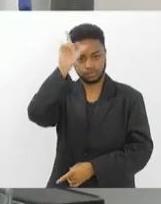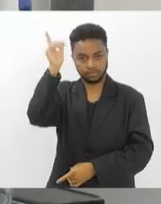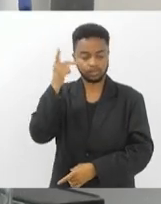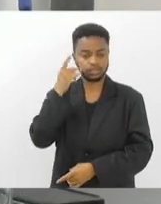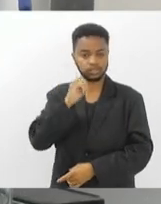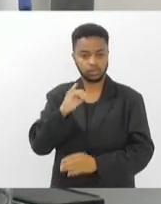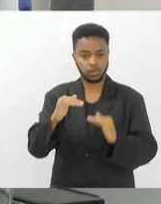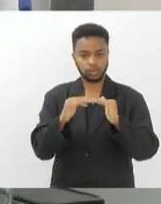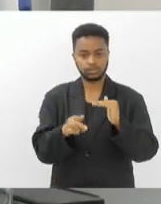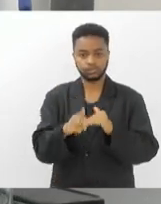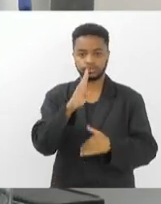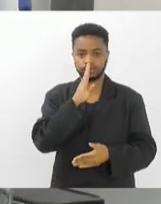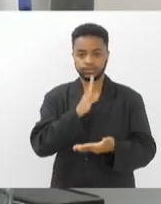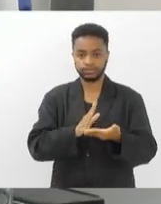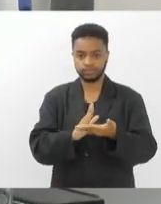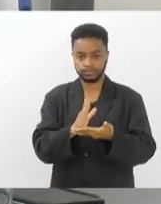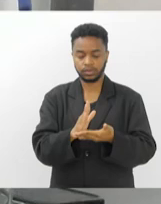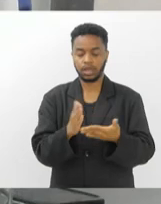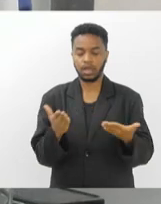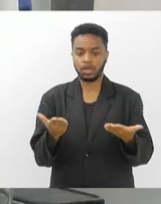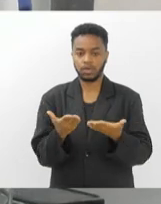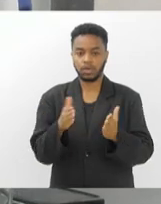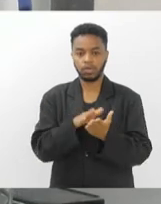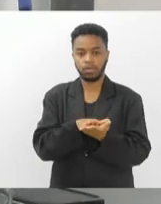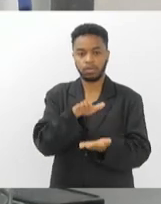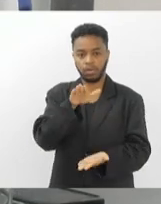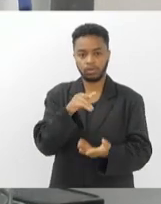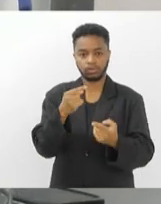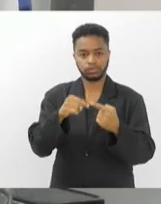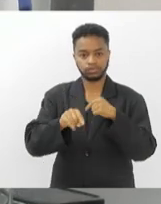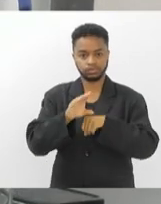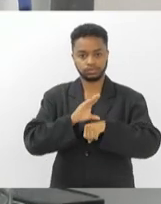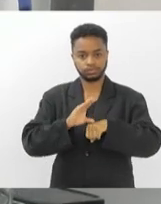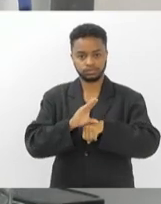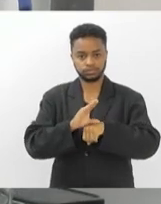estão, aprovado. Passo ao bloco da